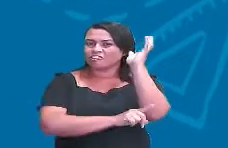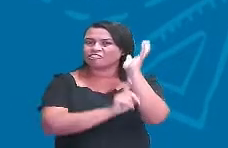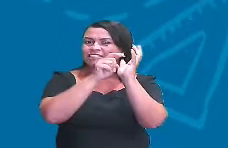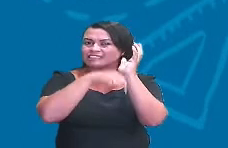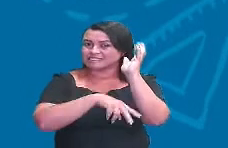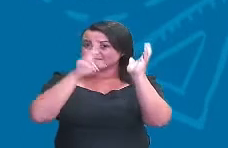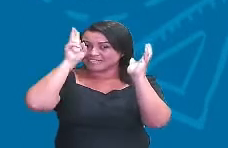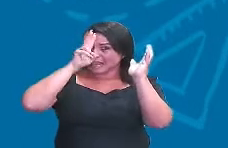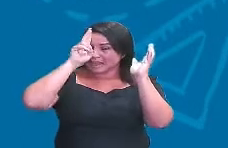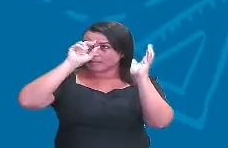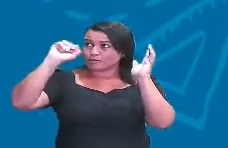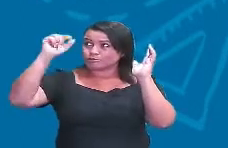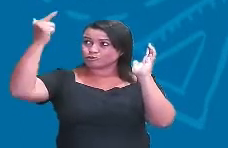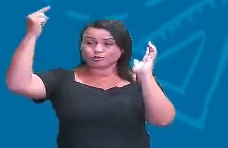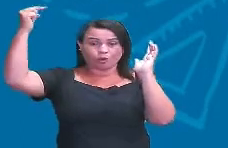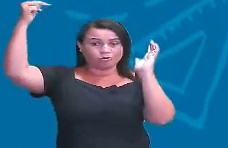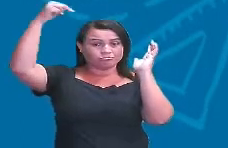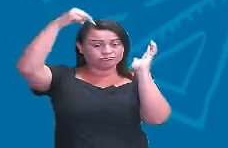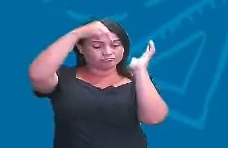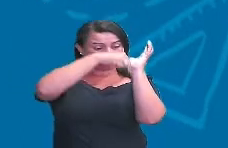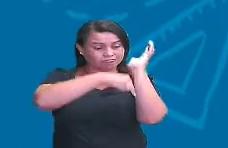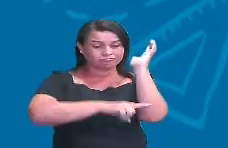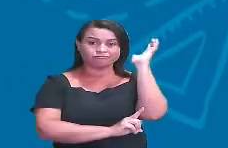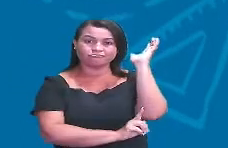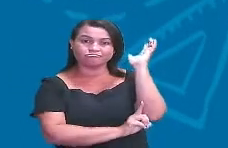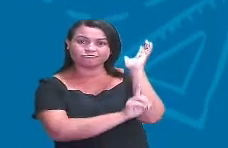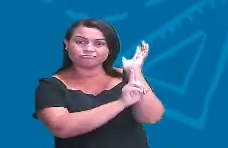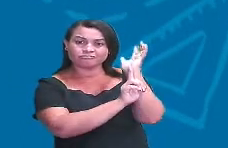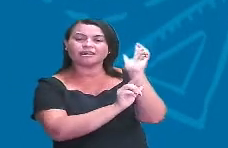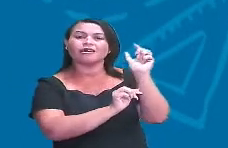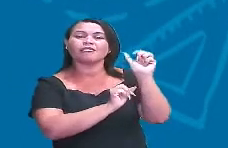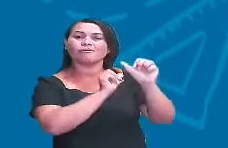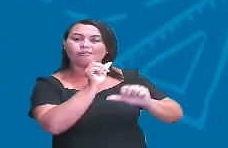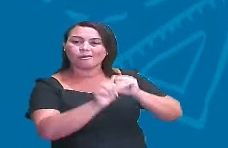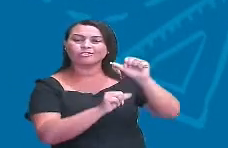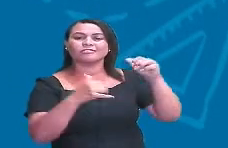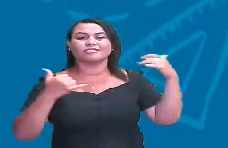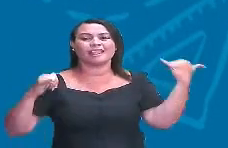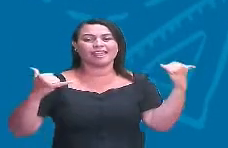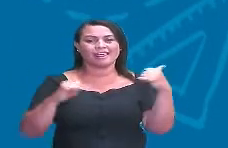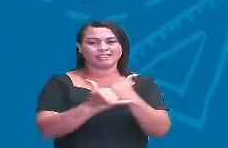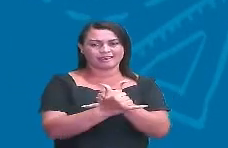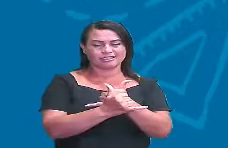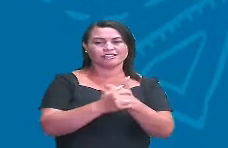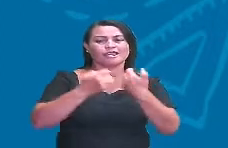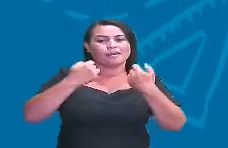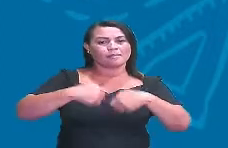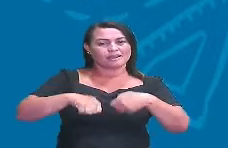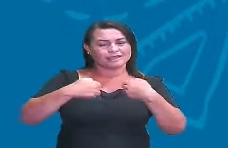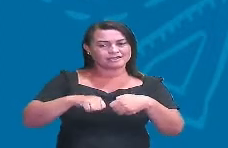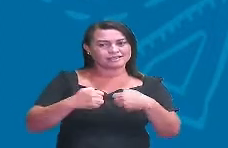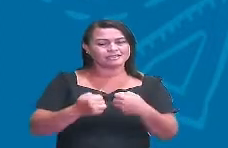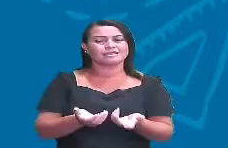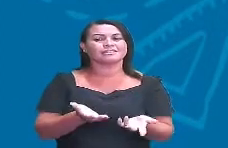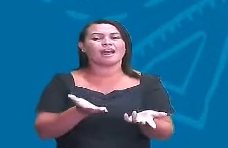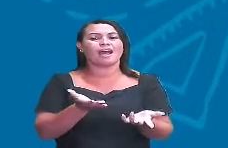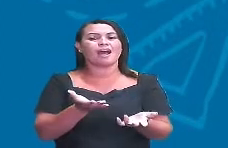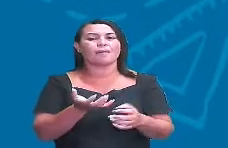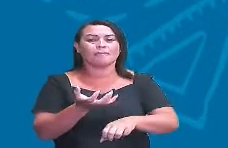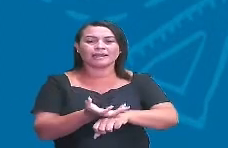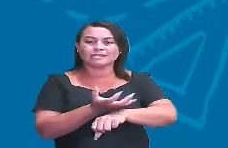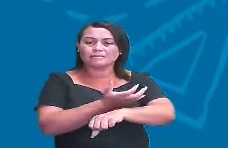certo? Através da luz do sol, eles conseguem produzir a energia necessária para essas plantas